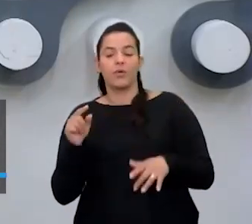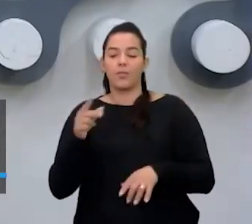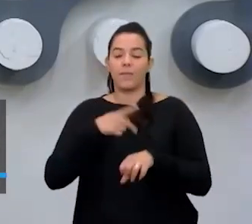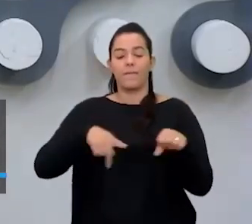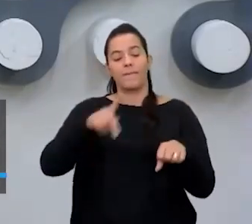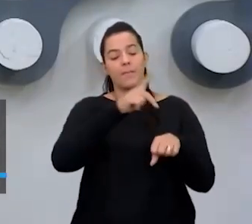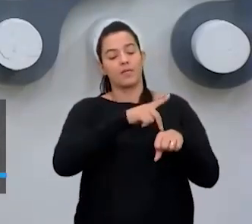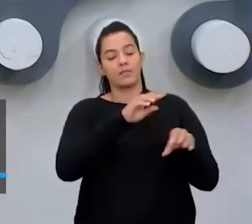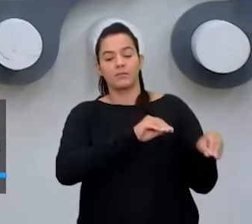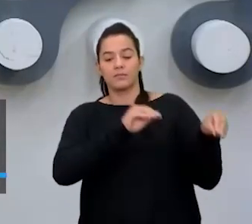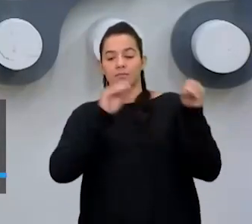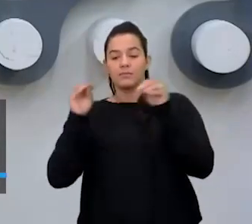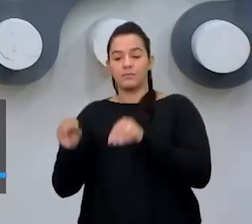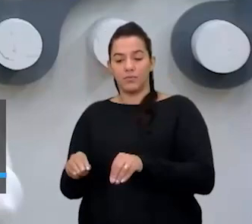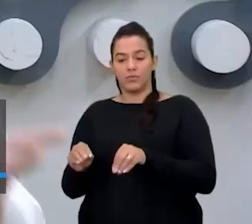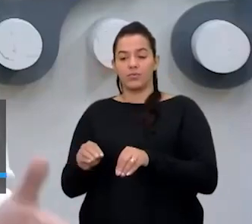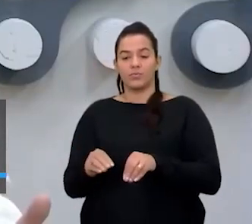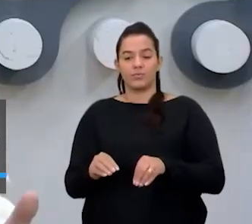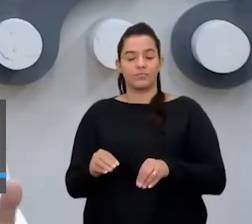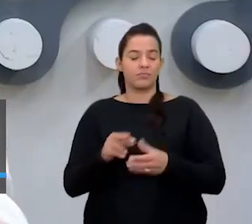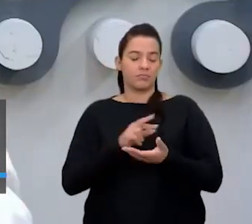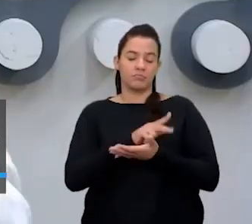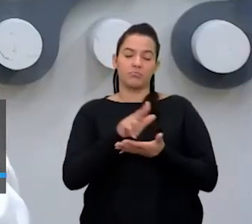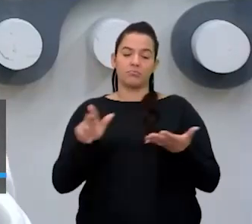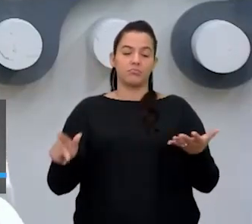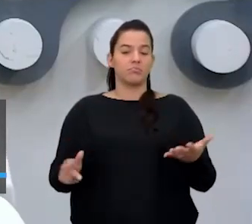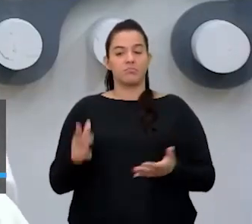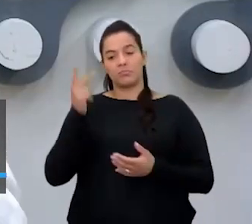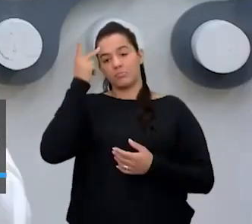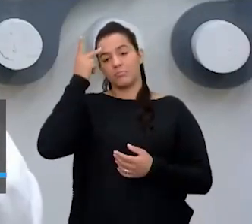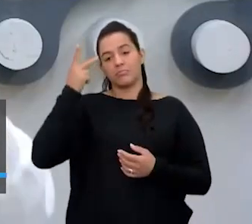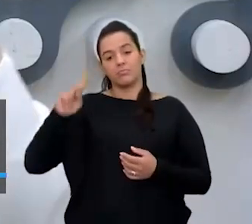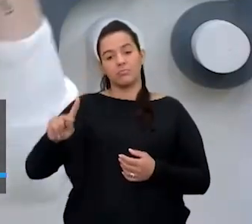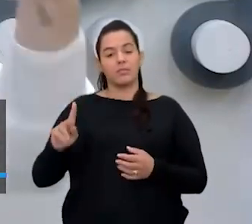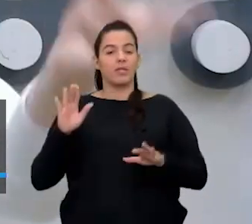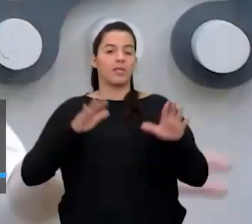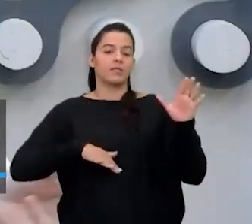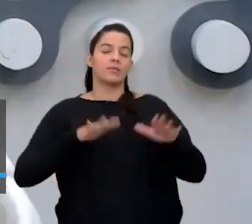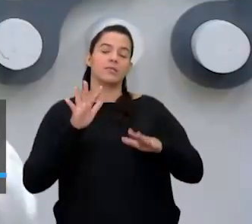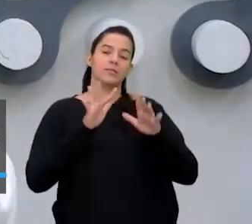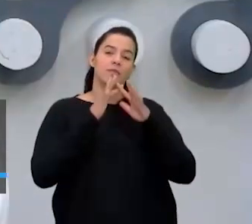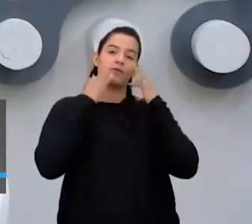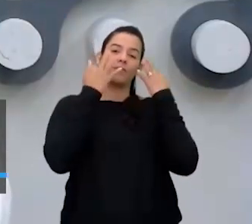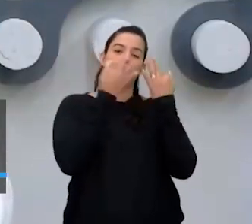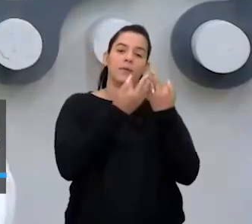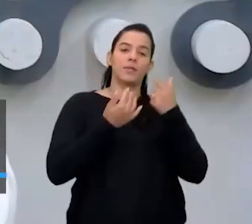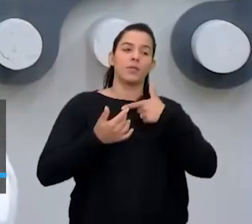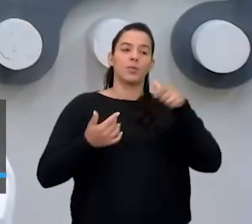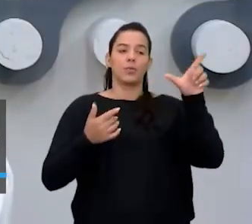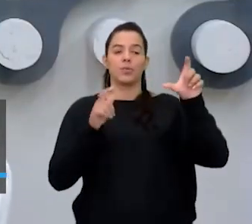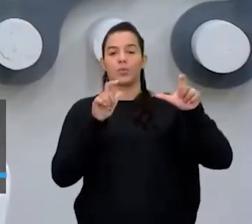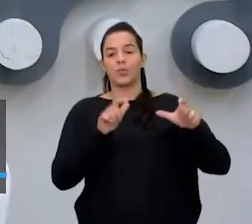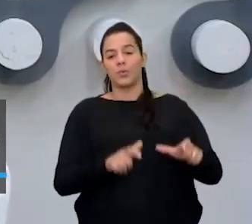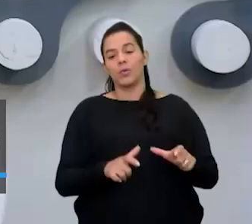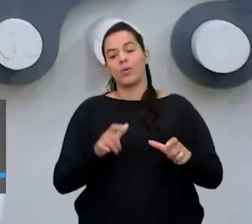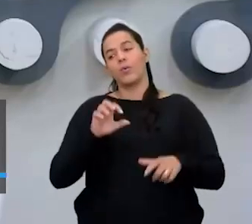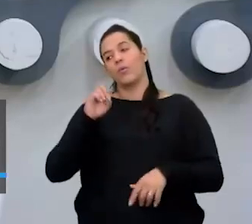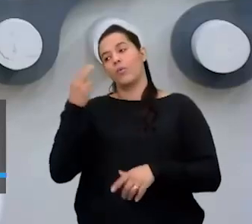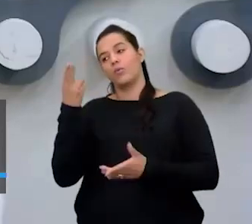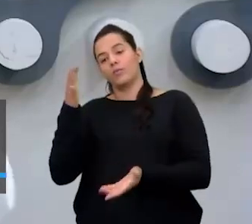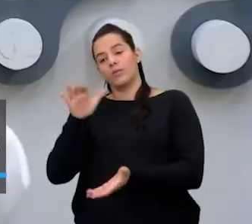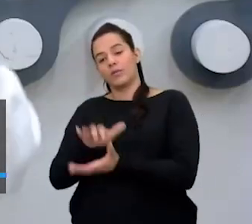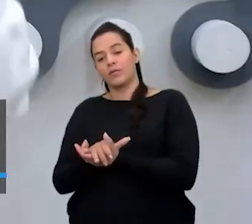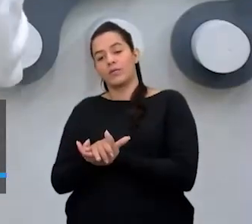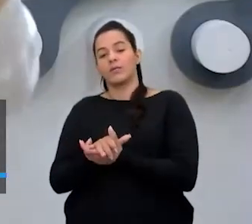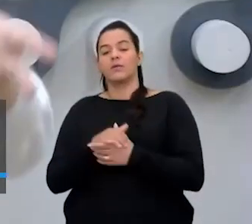um outro local por motivos os mais diversos possíveis. De repente, ele tem família em outro local, ele vai casar-se,